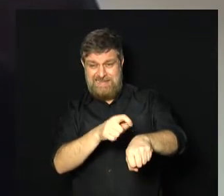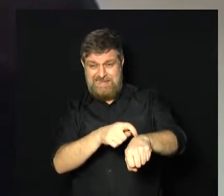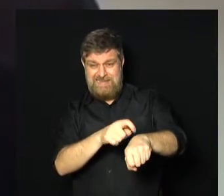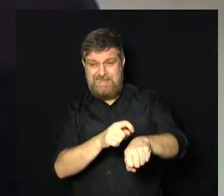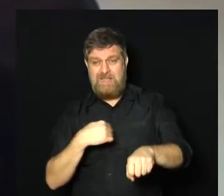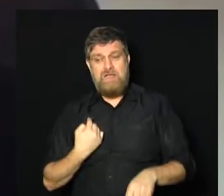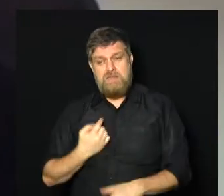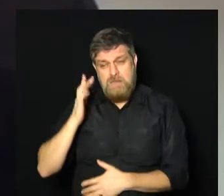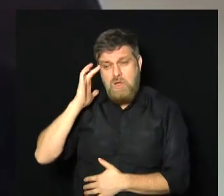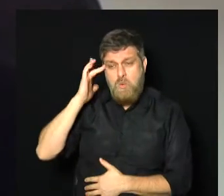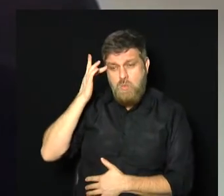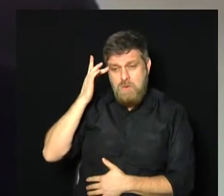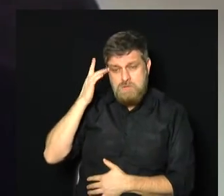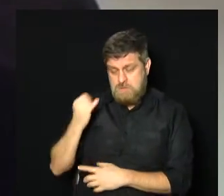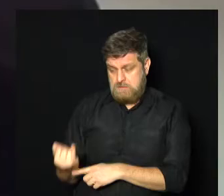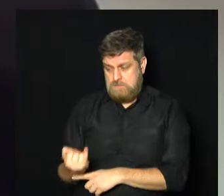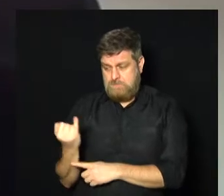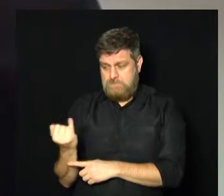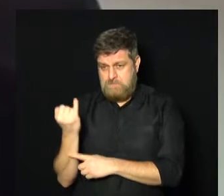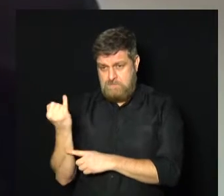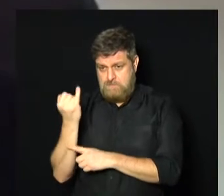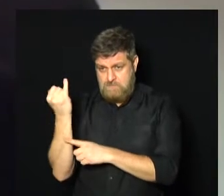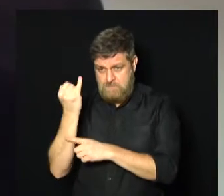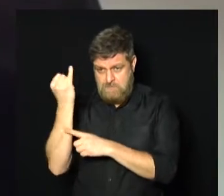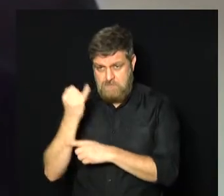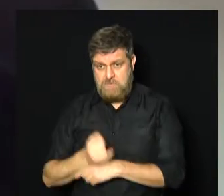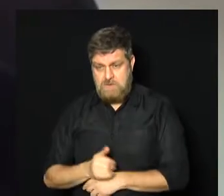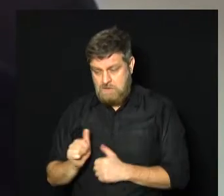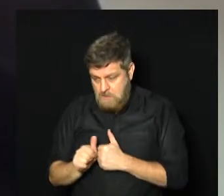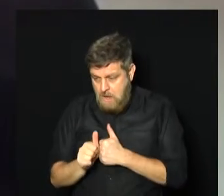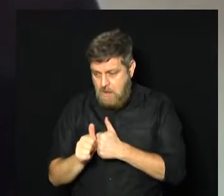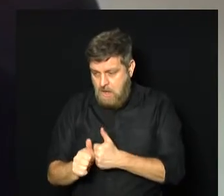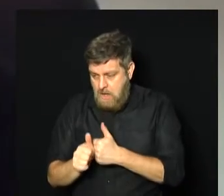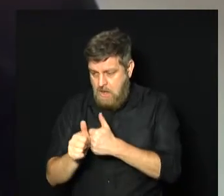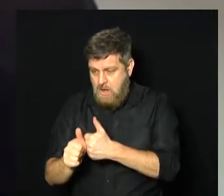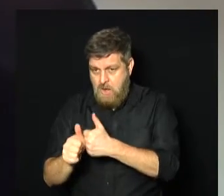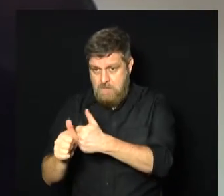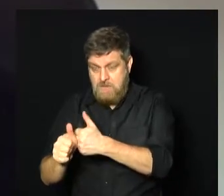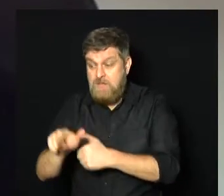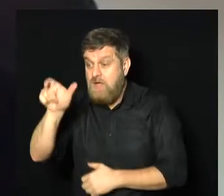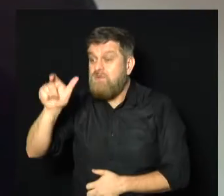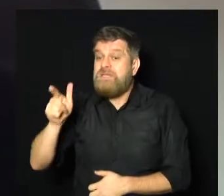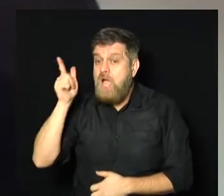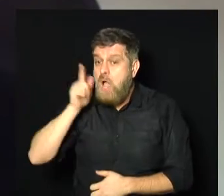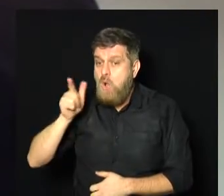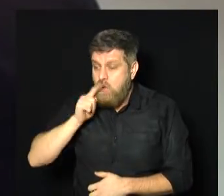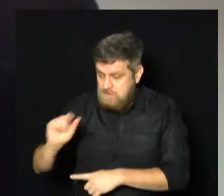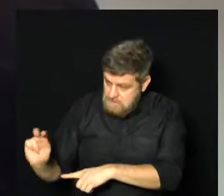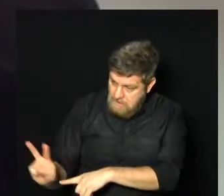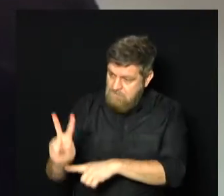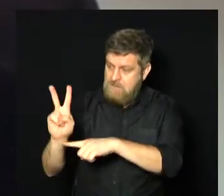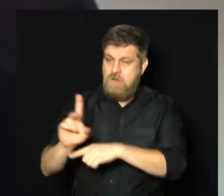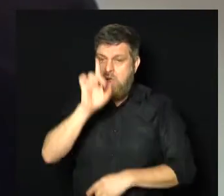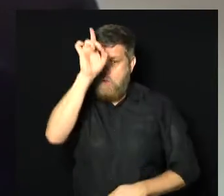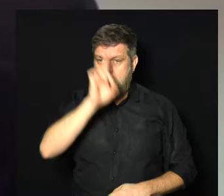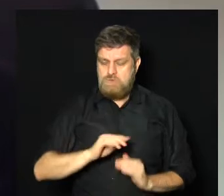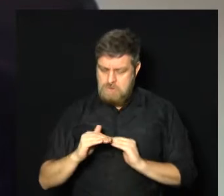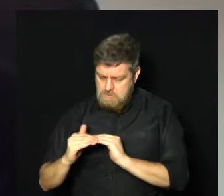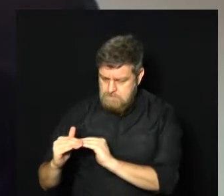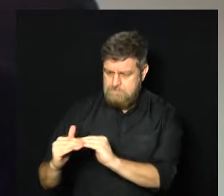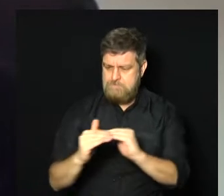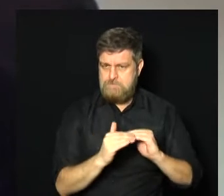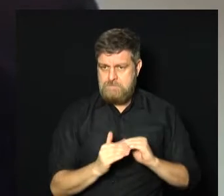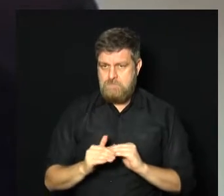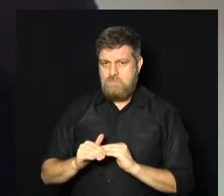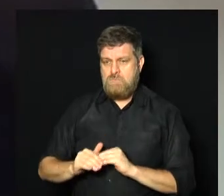que é importante que isso seja acompanhado pelo reconhecimento e pela garantia de direitos enquanto trabalhadoras da